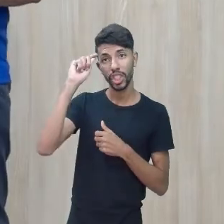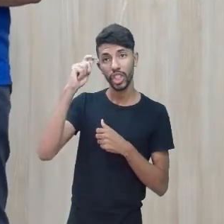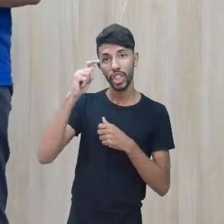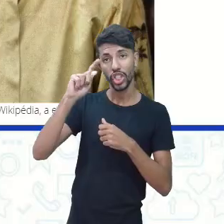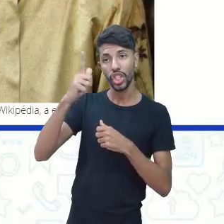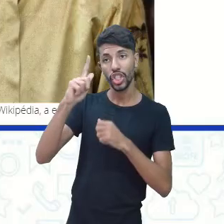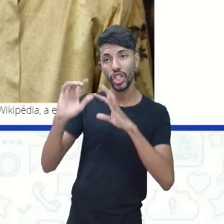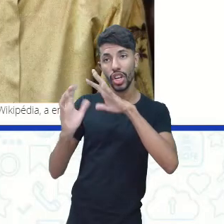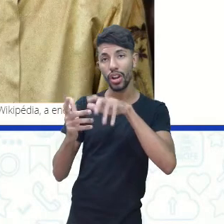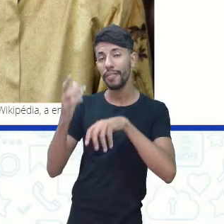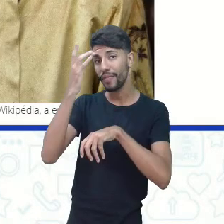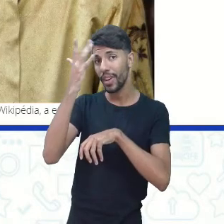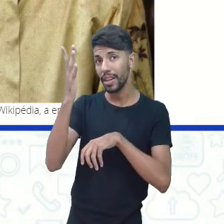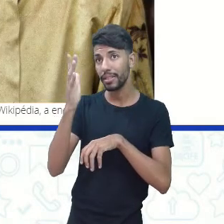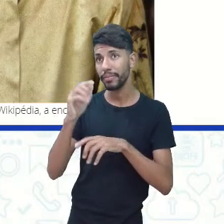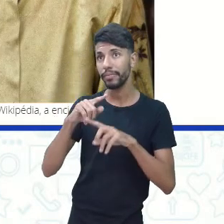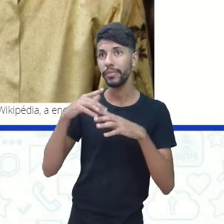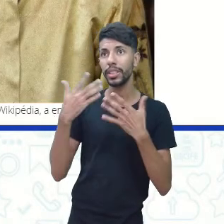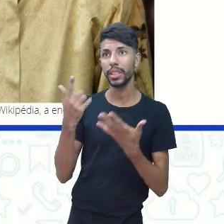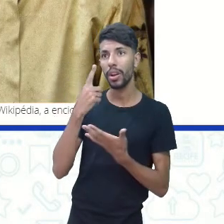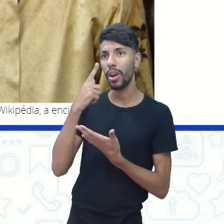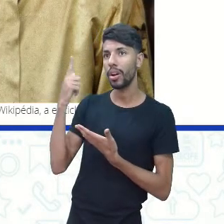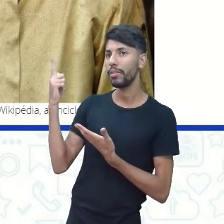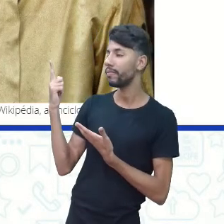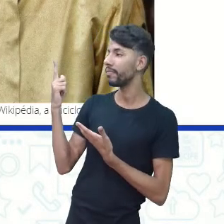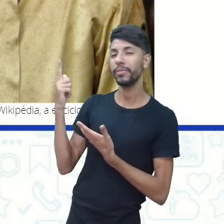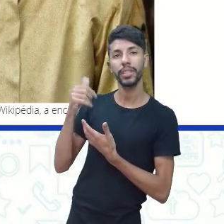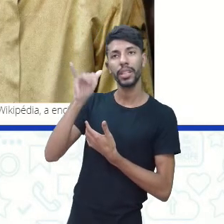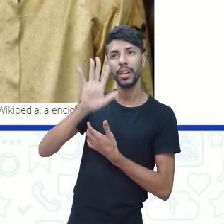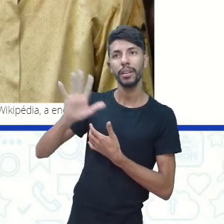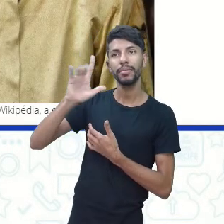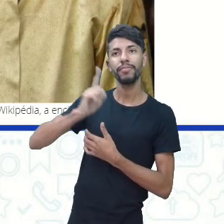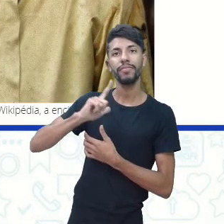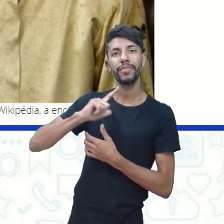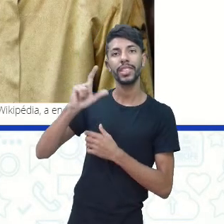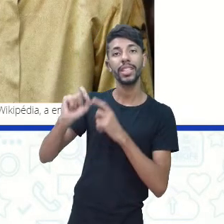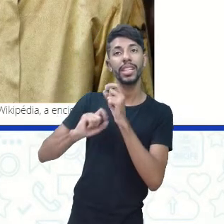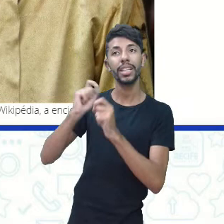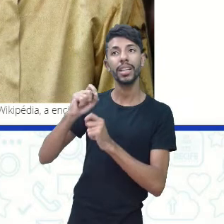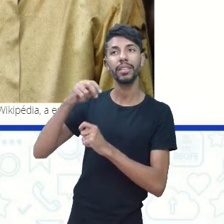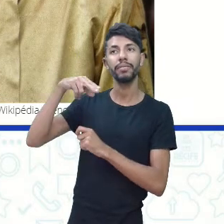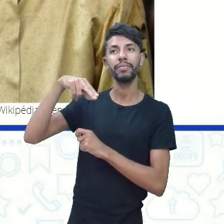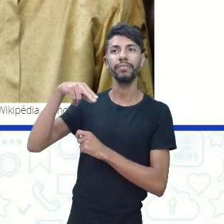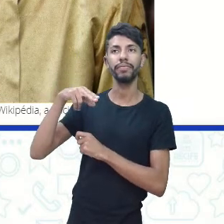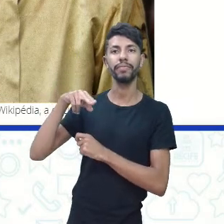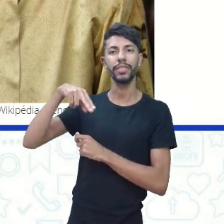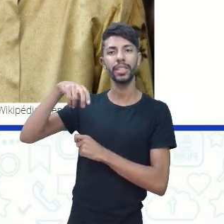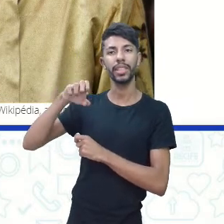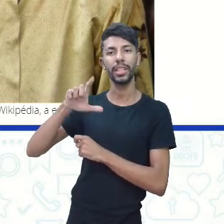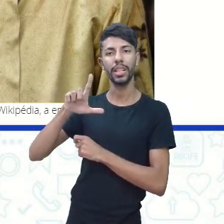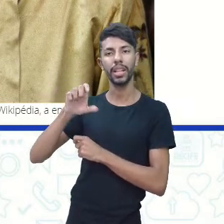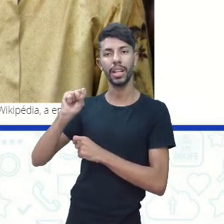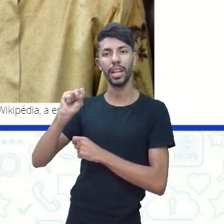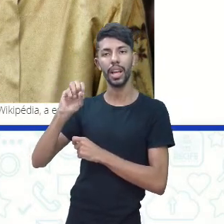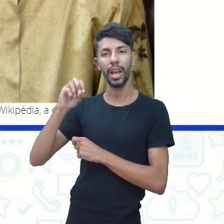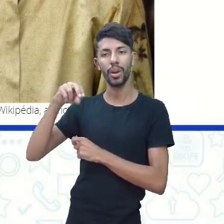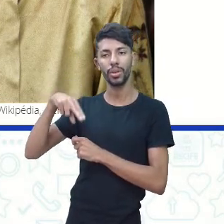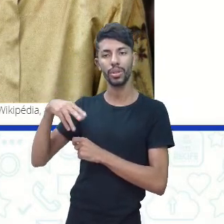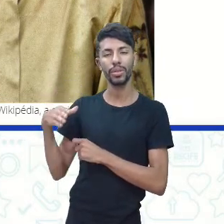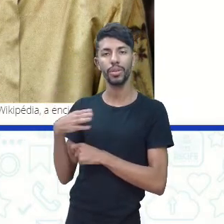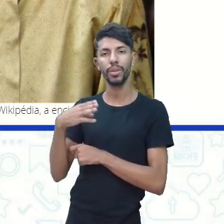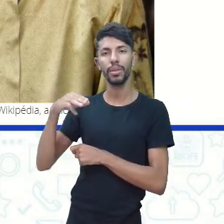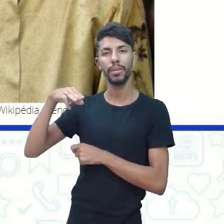nossas imagens, professora, nós temos a figura do nosso queridíssimo Nelson Mandela, que foi um dos que